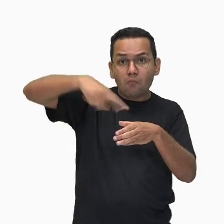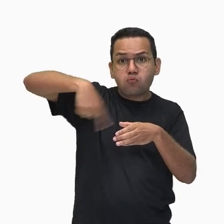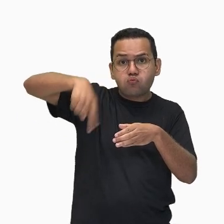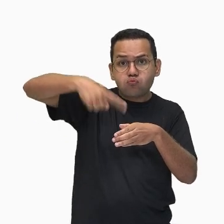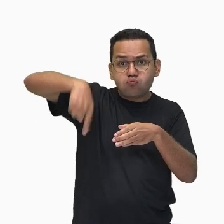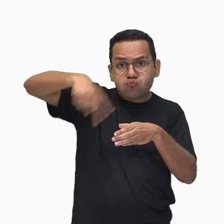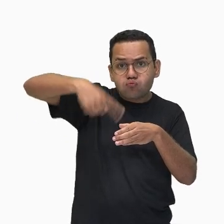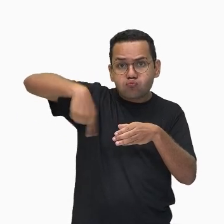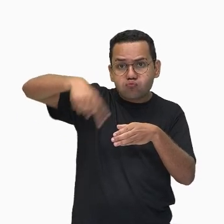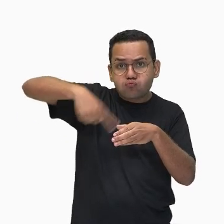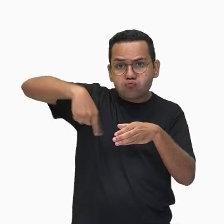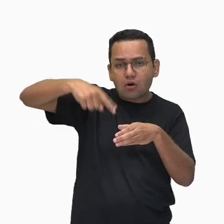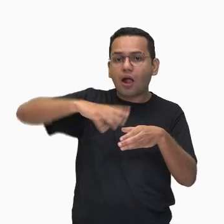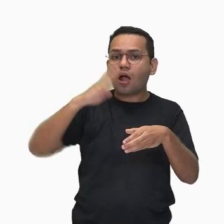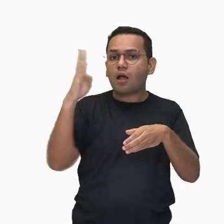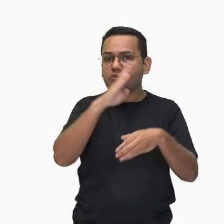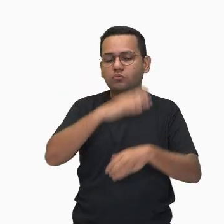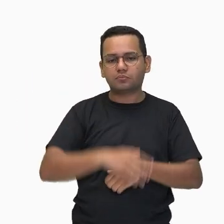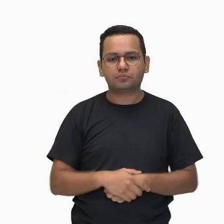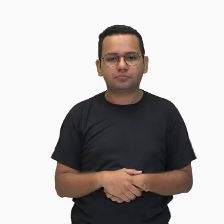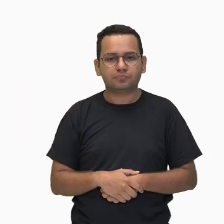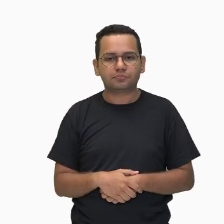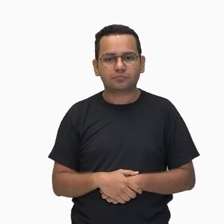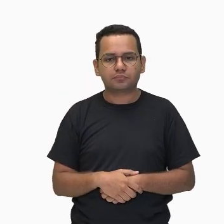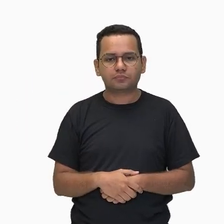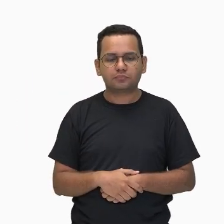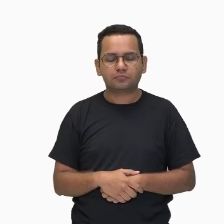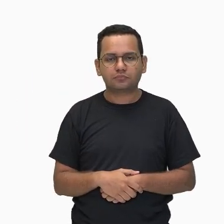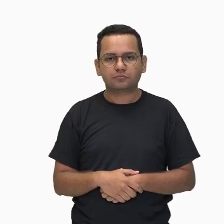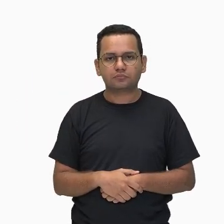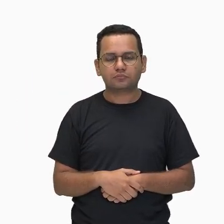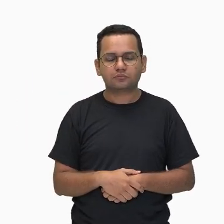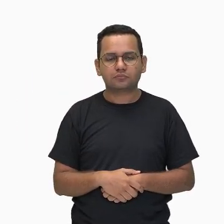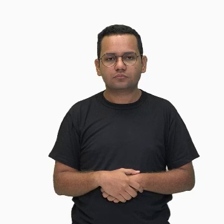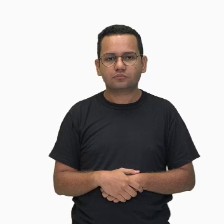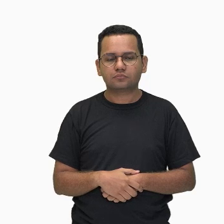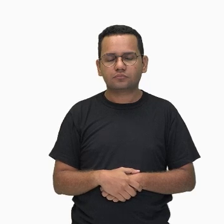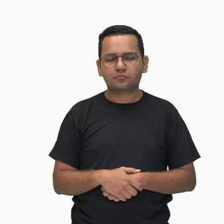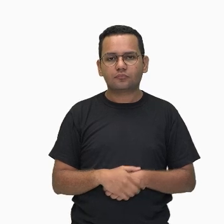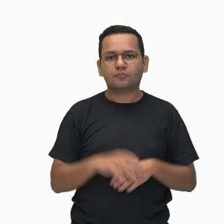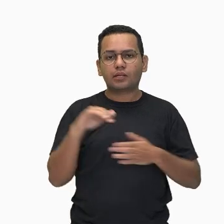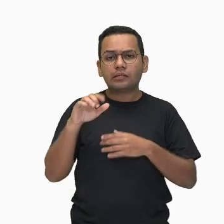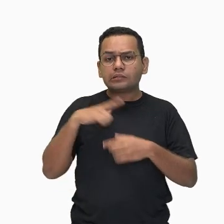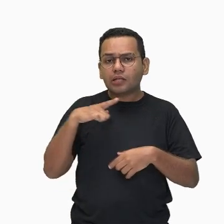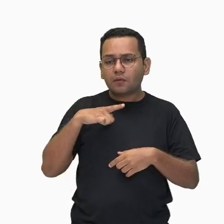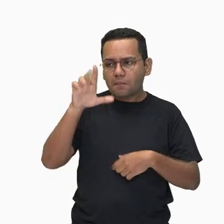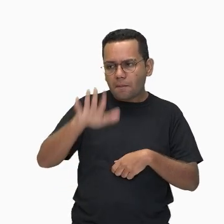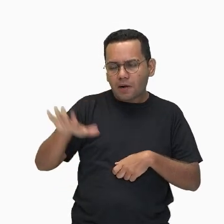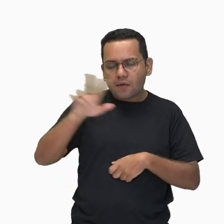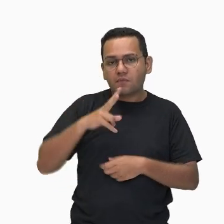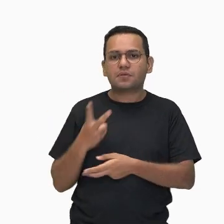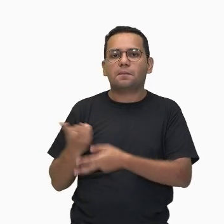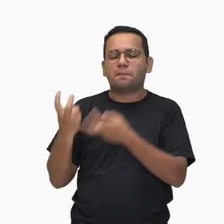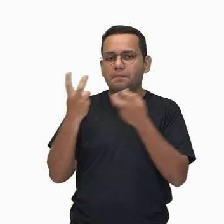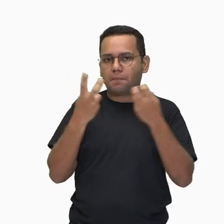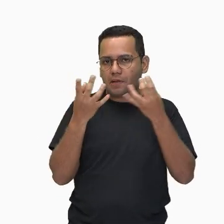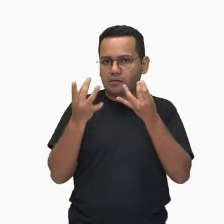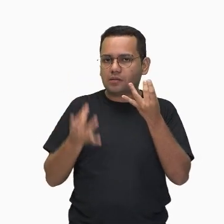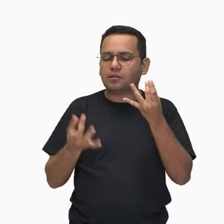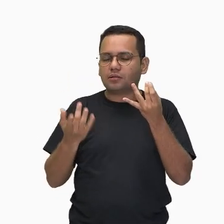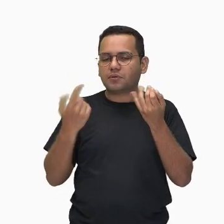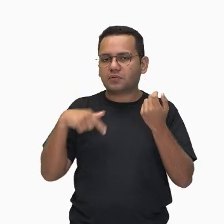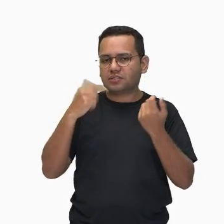posição central. Tem uma imagem daqui a pouco na sequência que você vai conseguir compreender isso se você não entendeu aqui por meio da